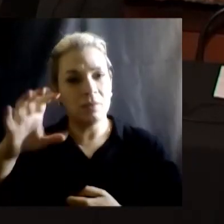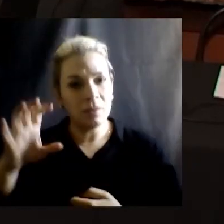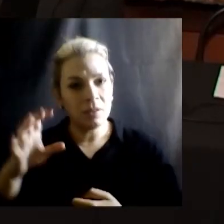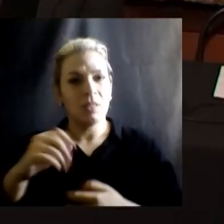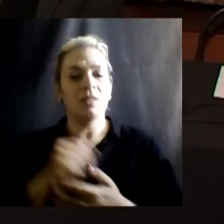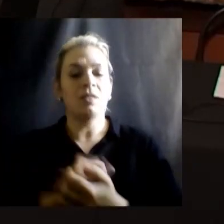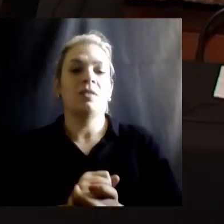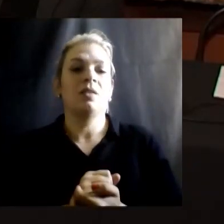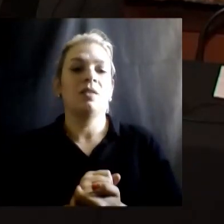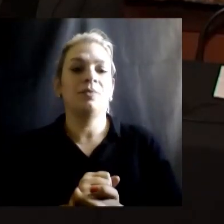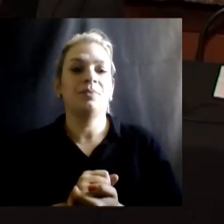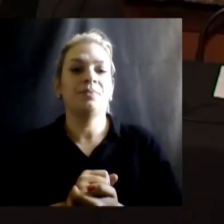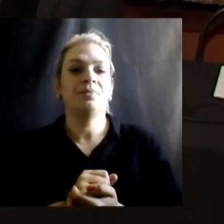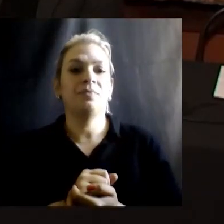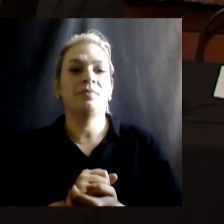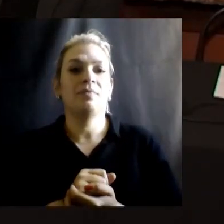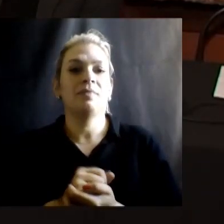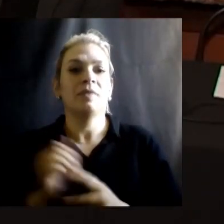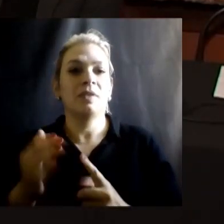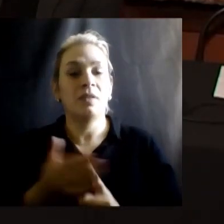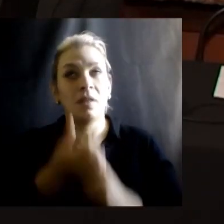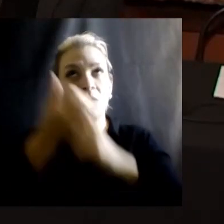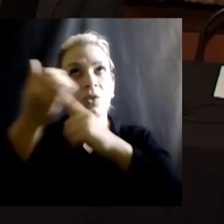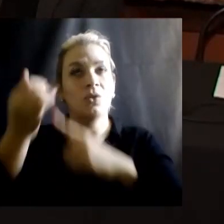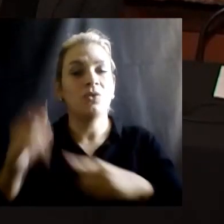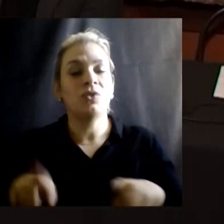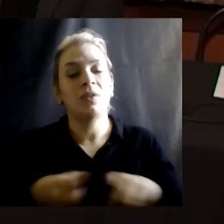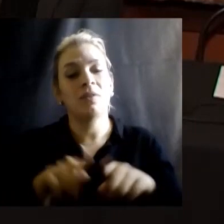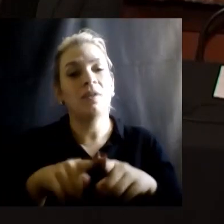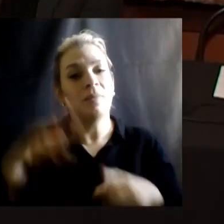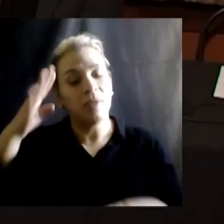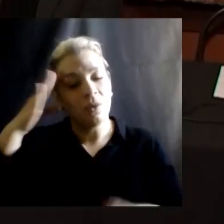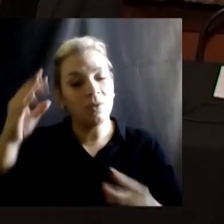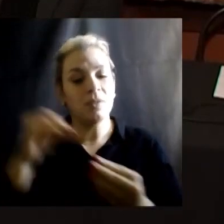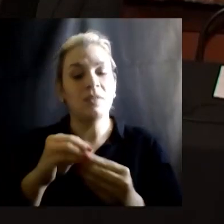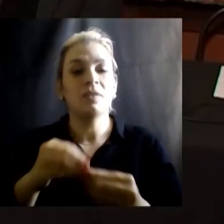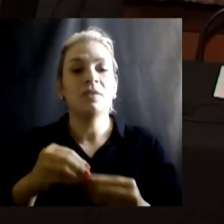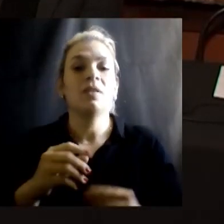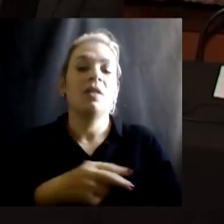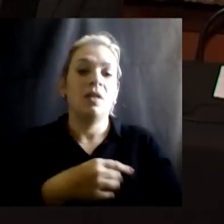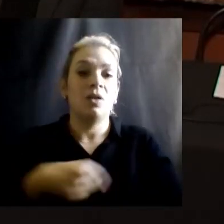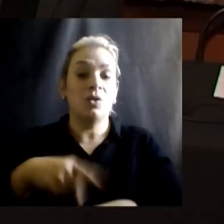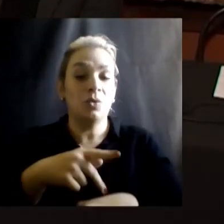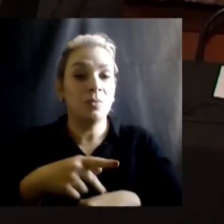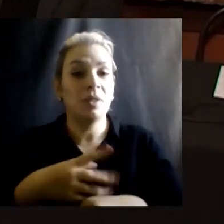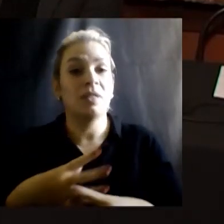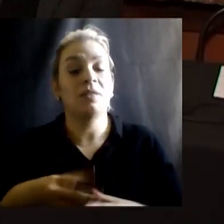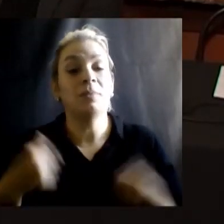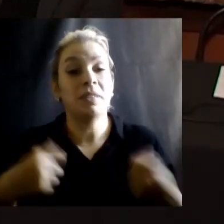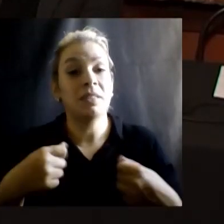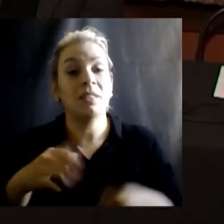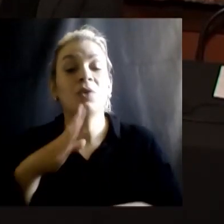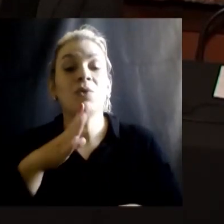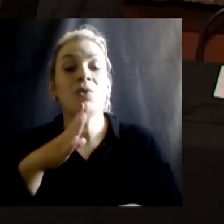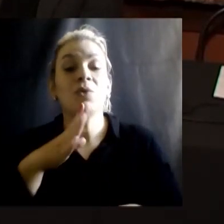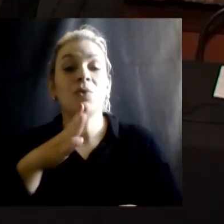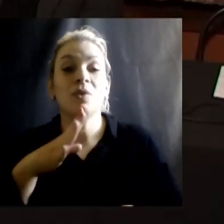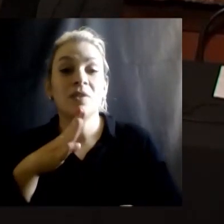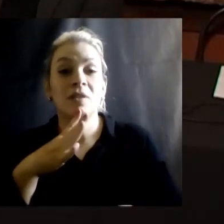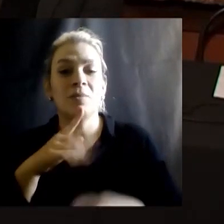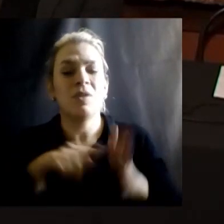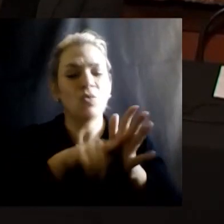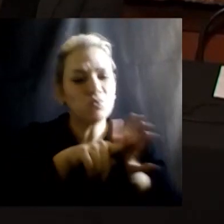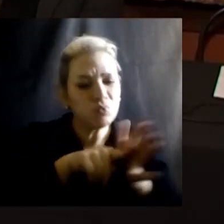É reconhecer que o desenvolvimento do país depende da capacidade de produzir conhecimento, de formar pesquisadores e de